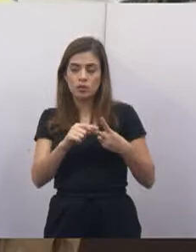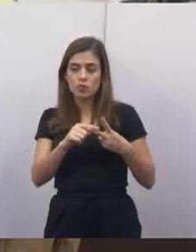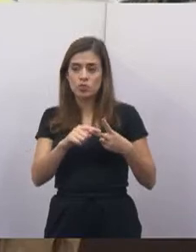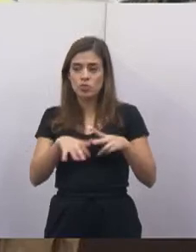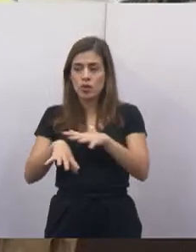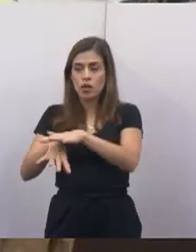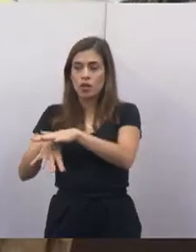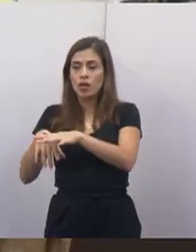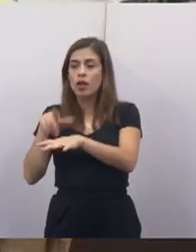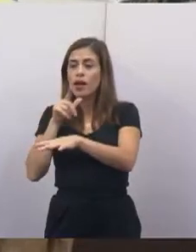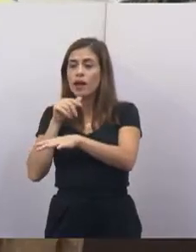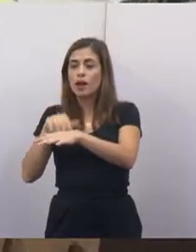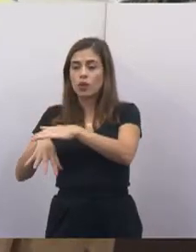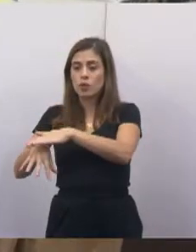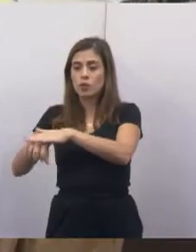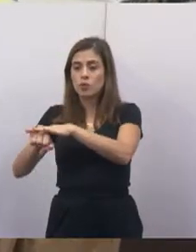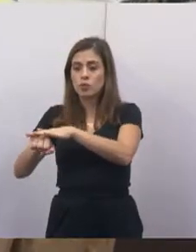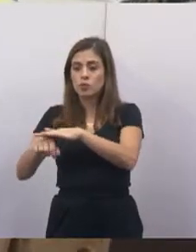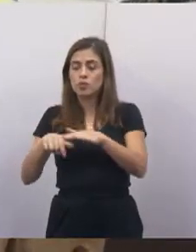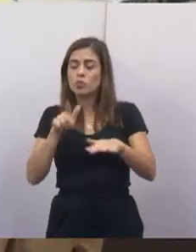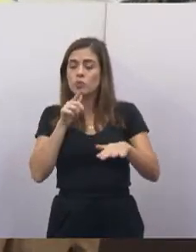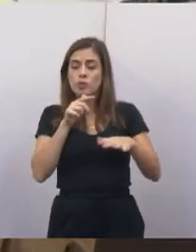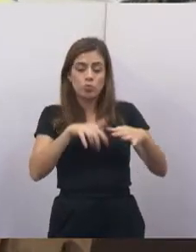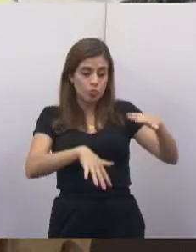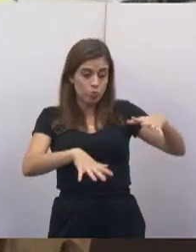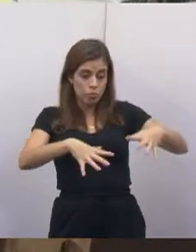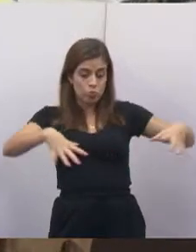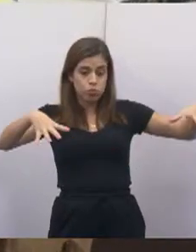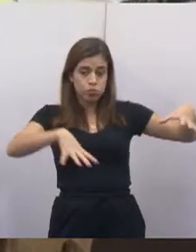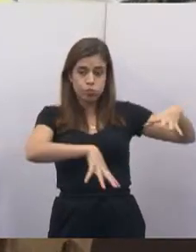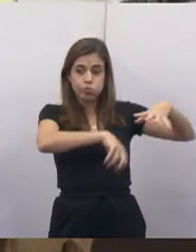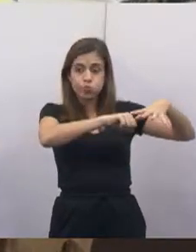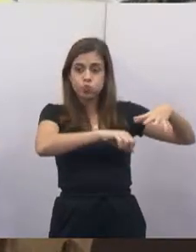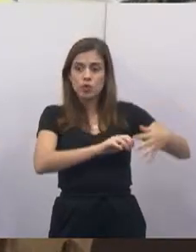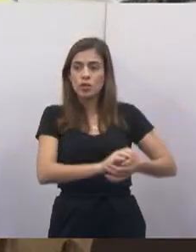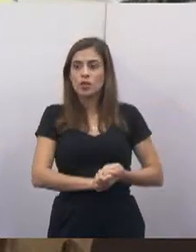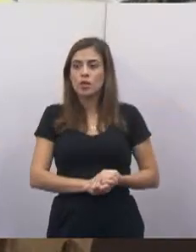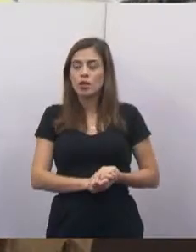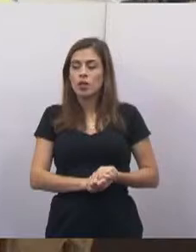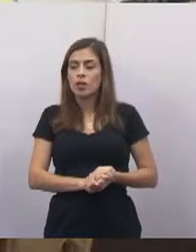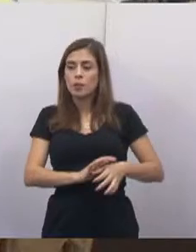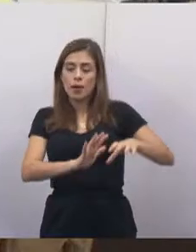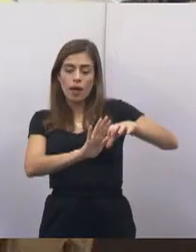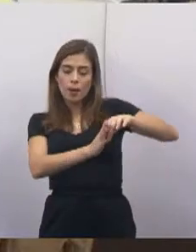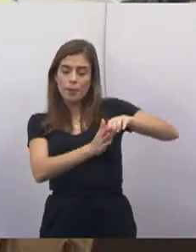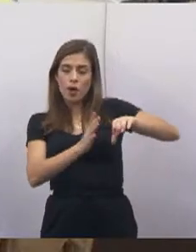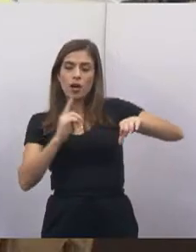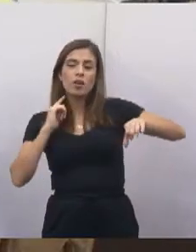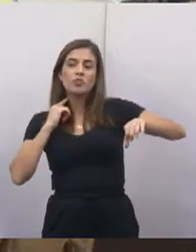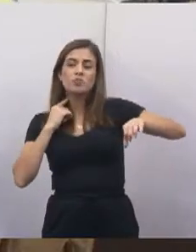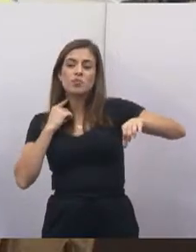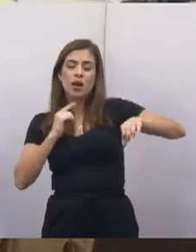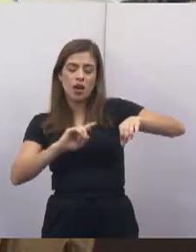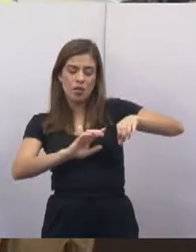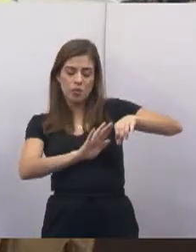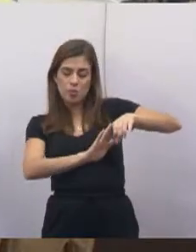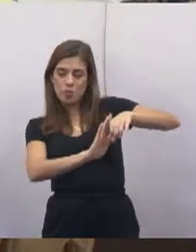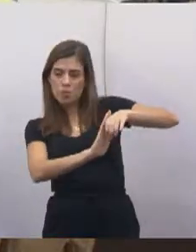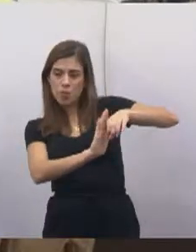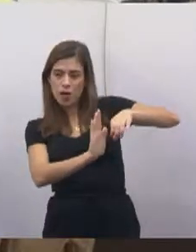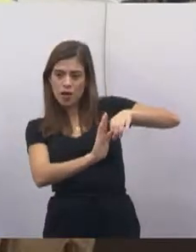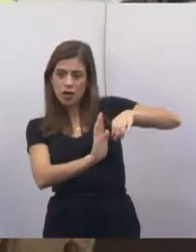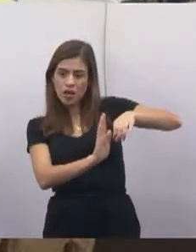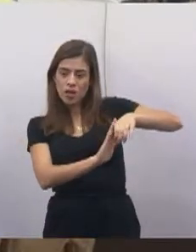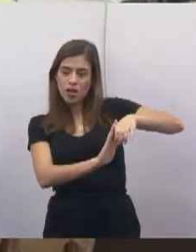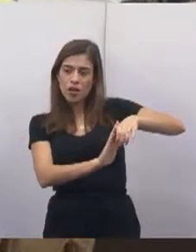macrodrenagem e microdrenagem. As bocas de lobo, todo mundo está cansado de saber, é microdrenagem, é manutenção. Agradeço o vereador Roninha,